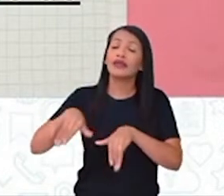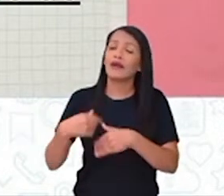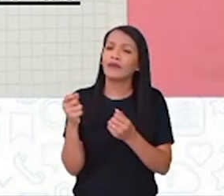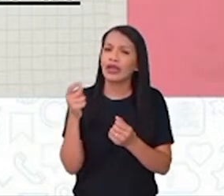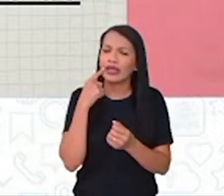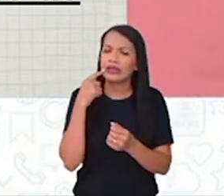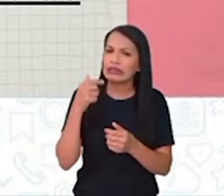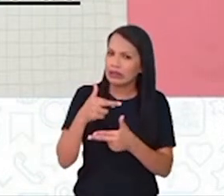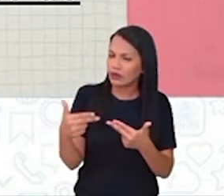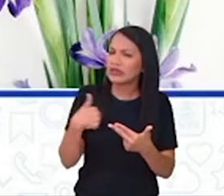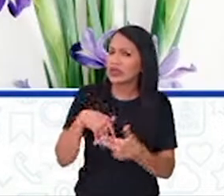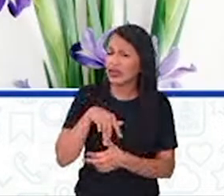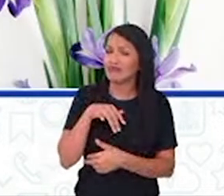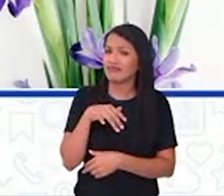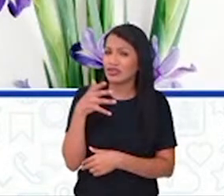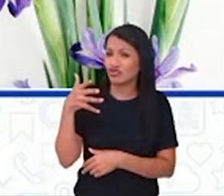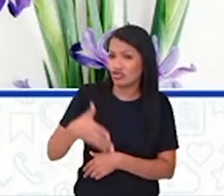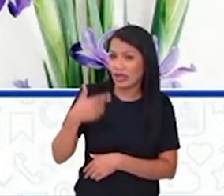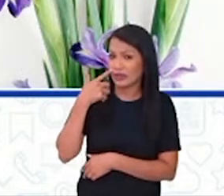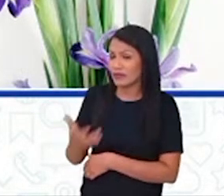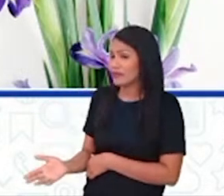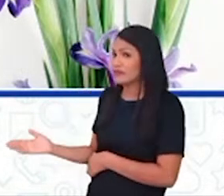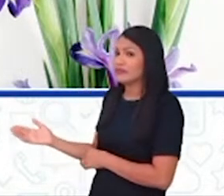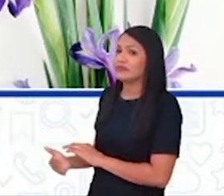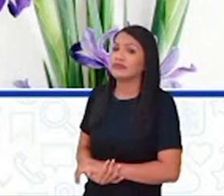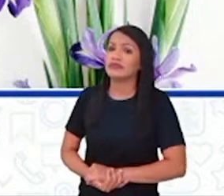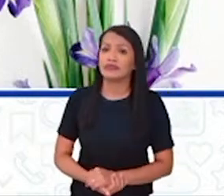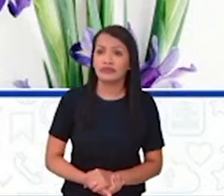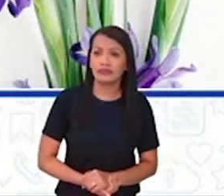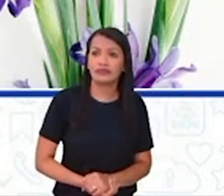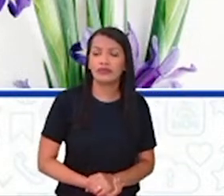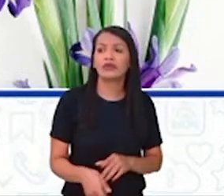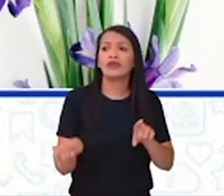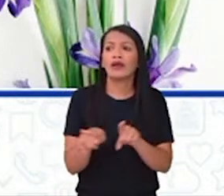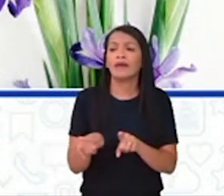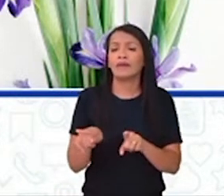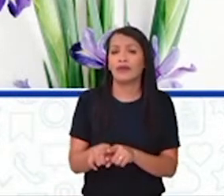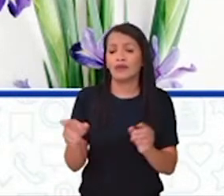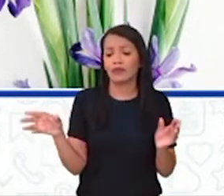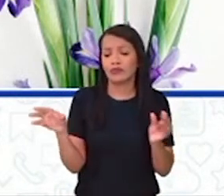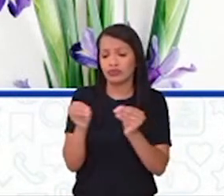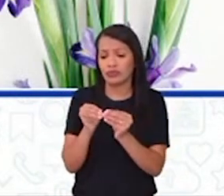não é interessante. Trouxe aqui um mini conto, né, que é bom a gente trazer no concreto.